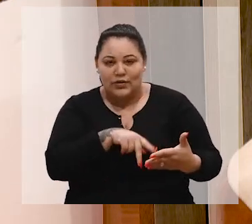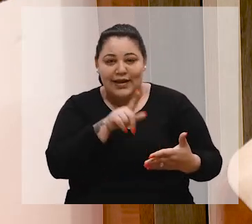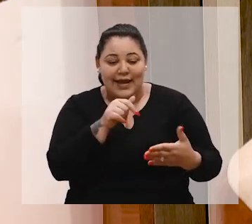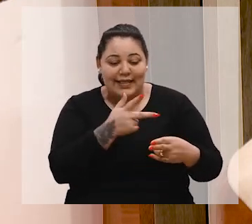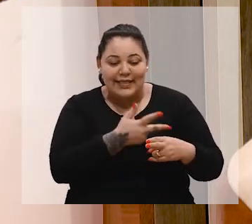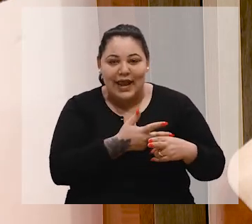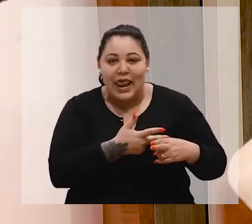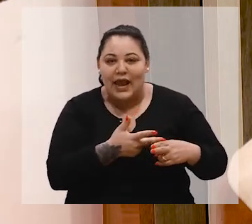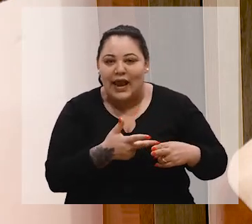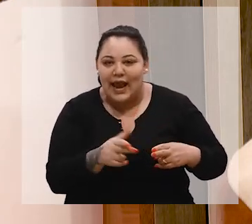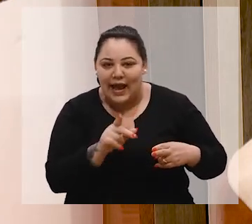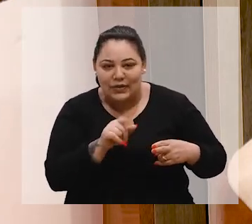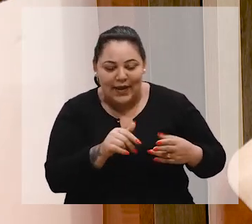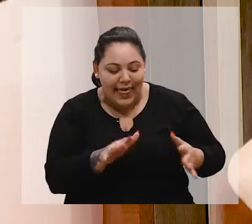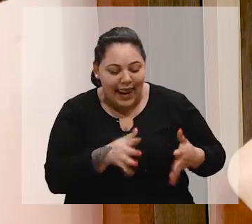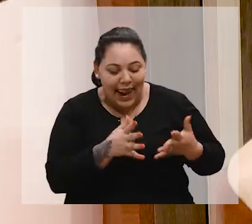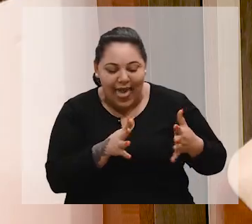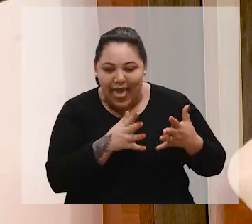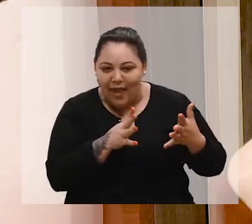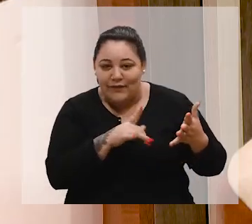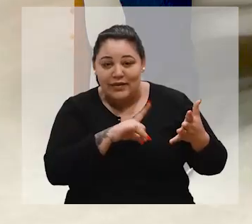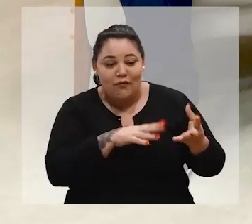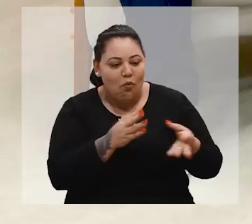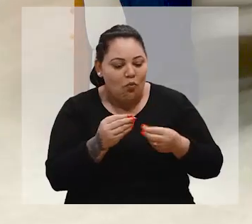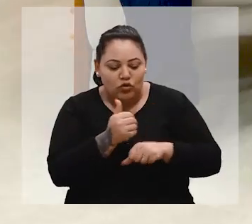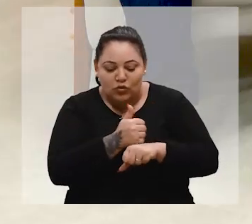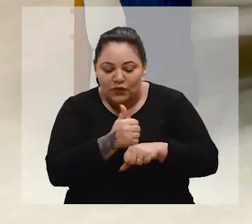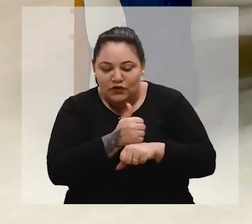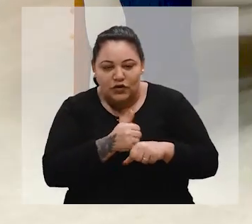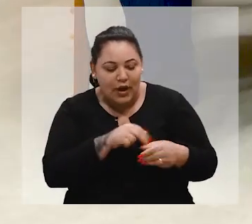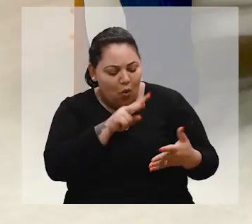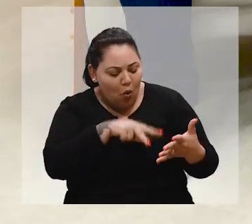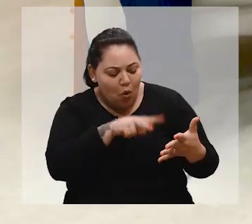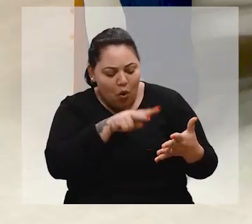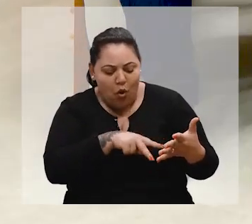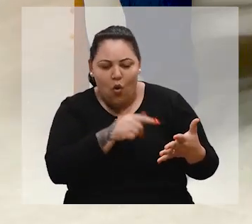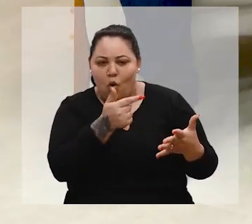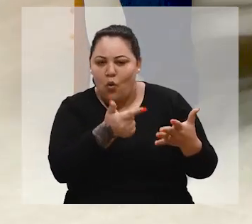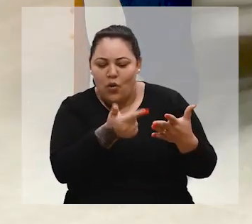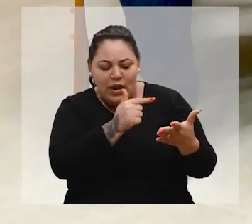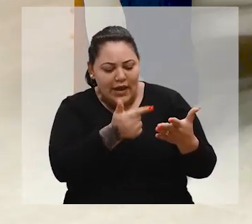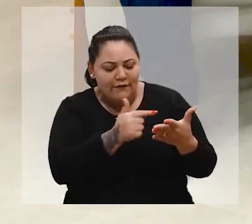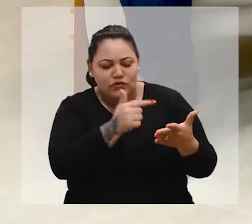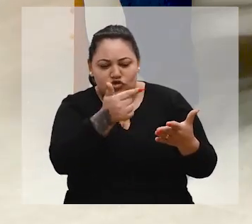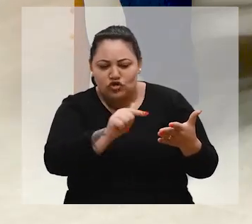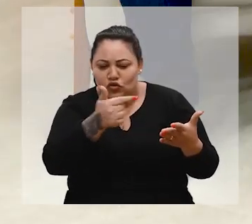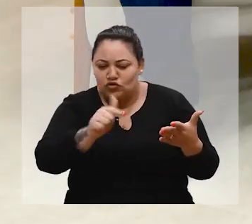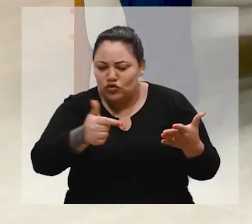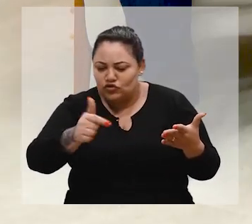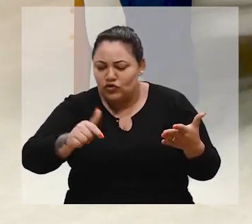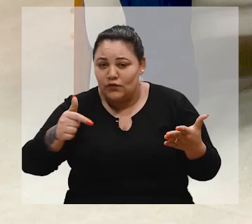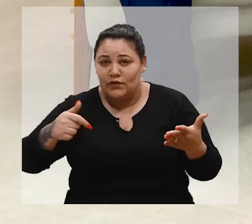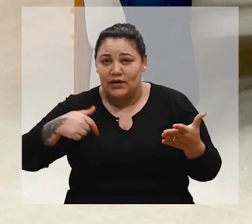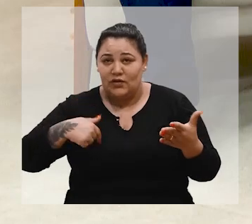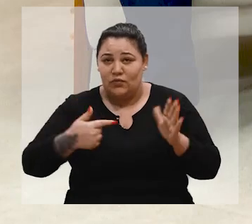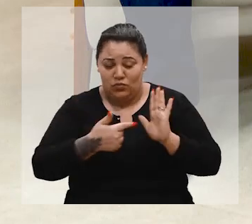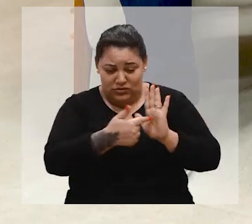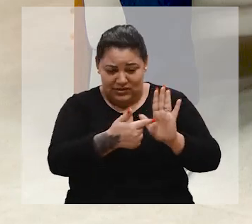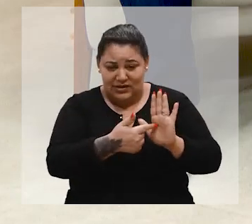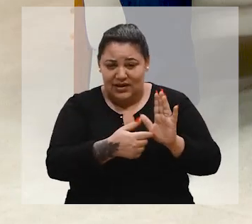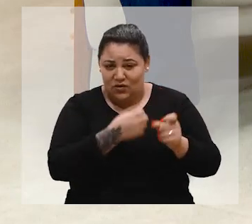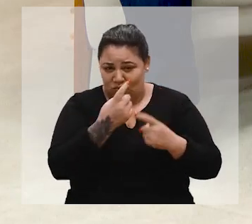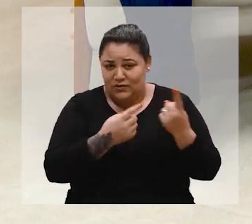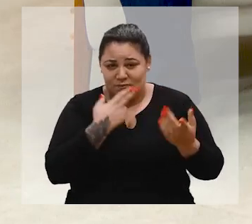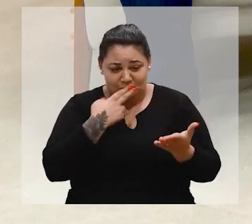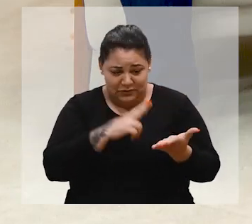muito leve e passou por inúmeras revisões devido a isso. Até eu separei aqui algumas das cartinhas para se ter uma ideia